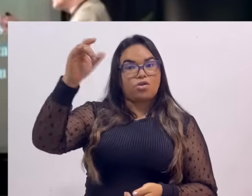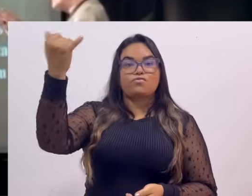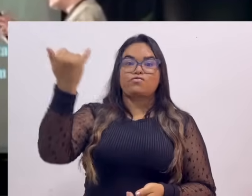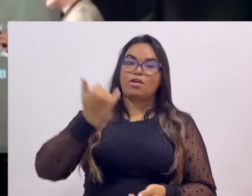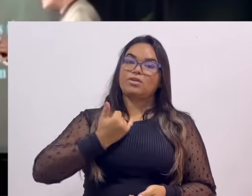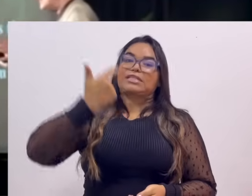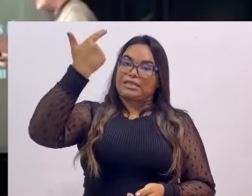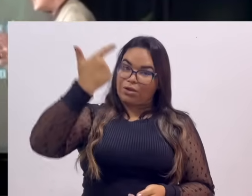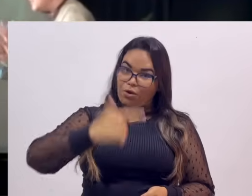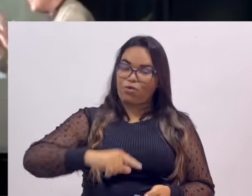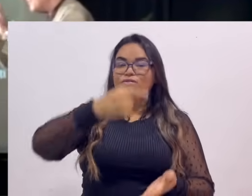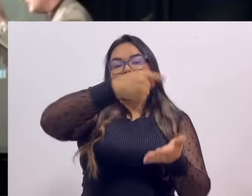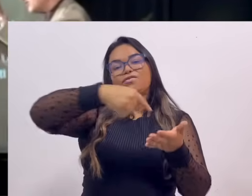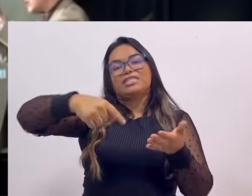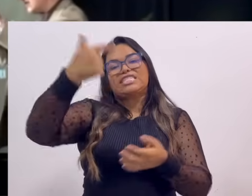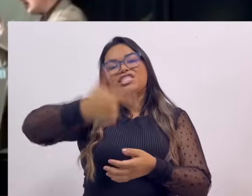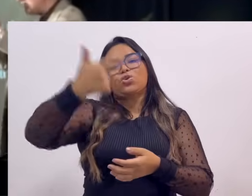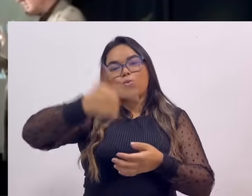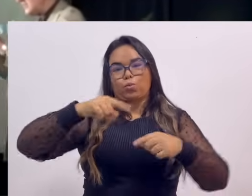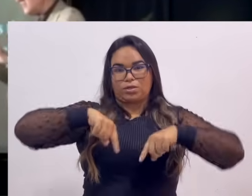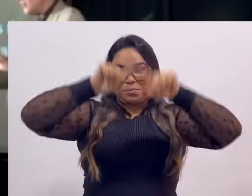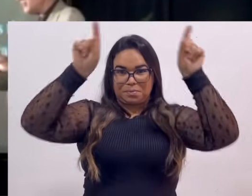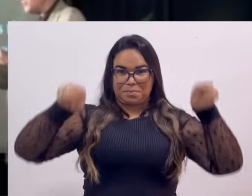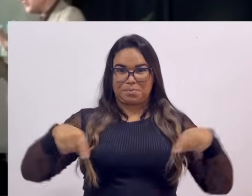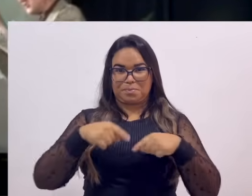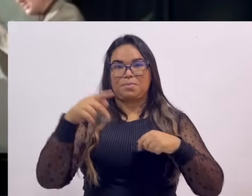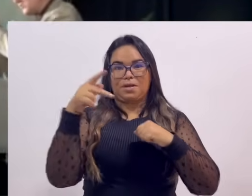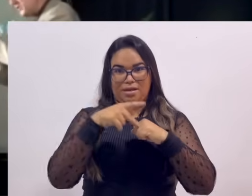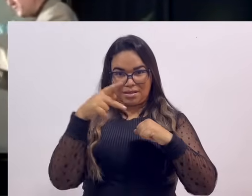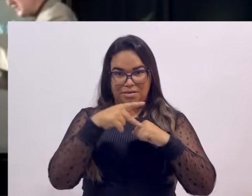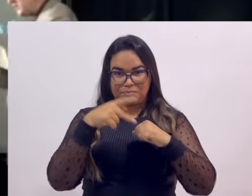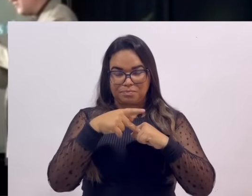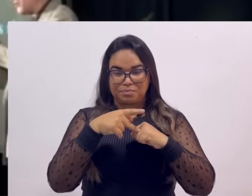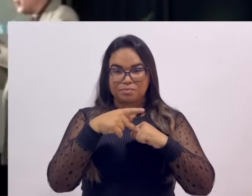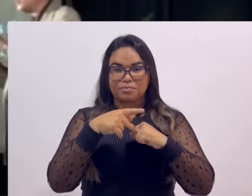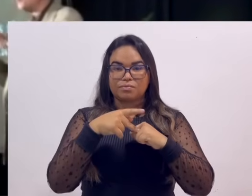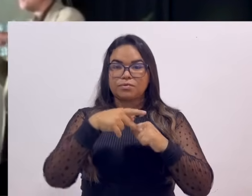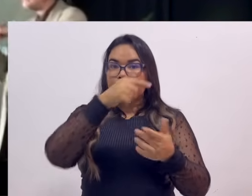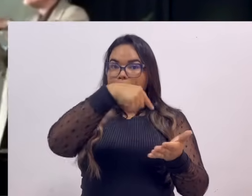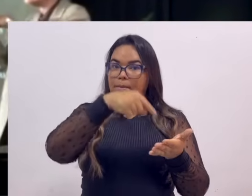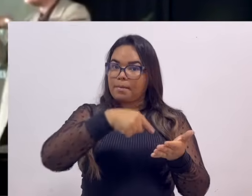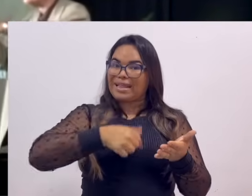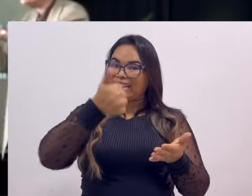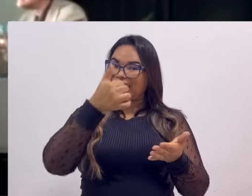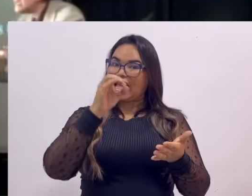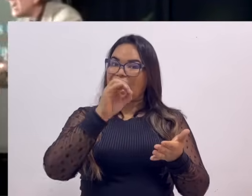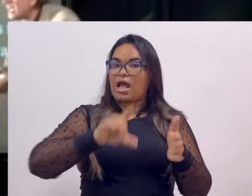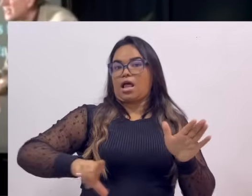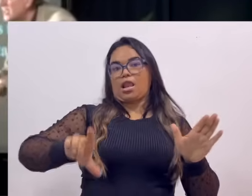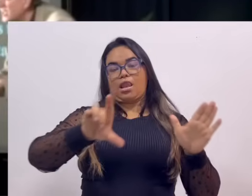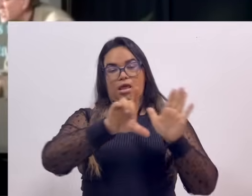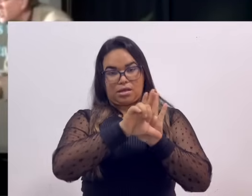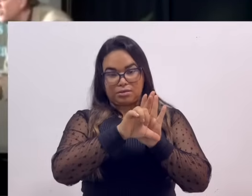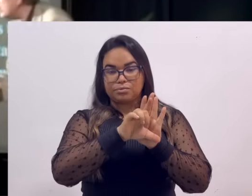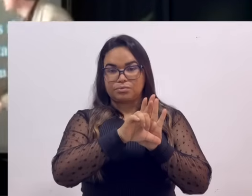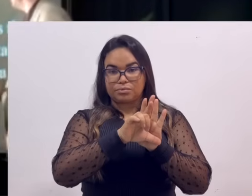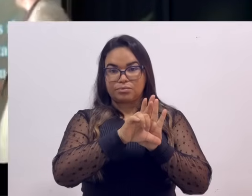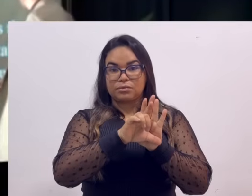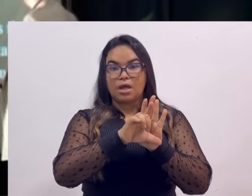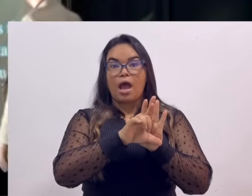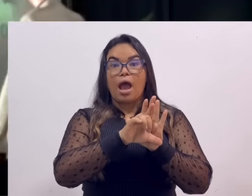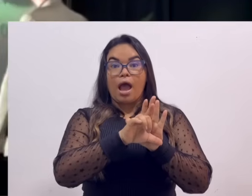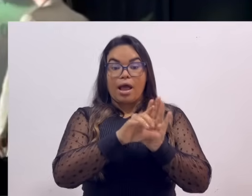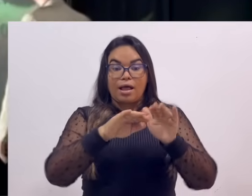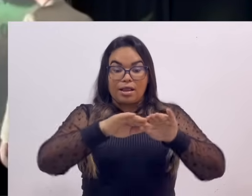colocá-las na arca. Portanto, as tábuas do testemunho, que contém os dez mandamentos escritos com o dedo de Deus,